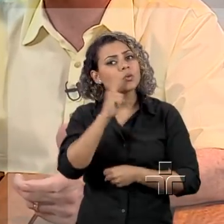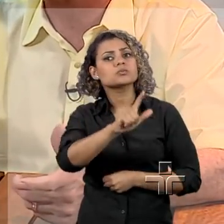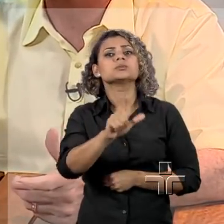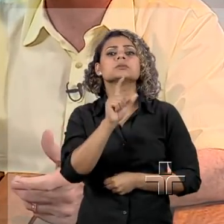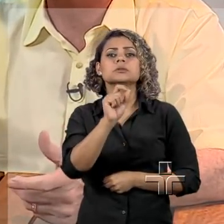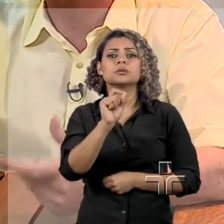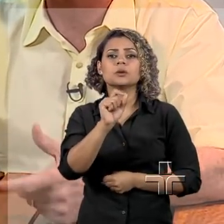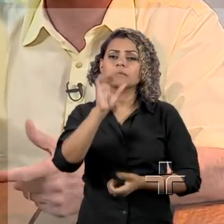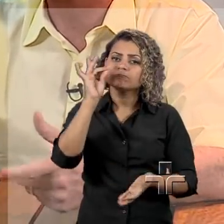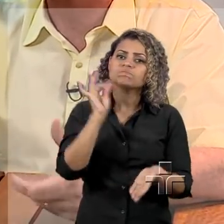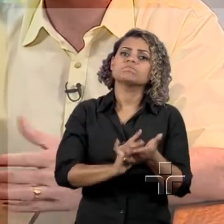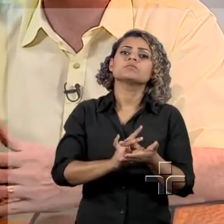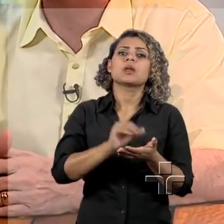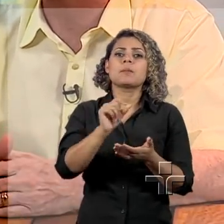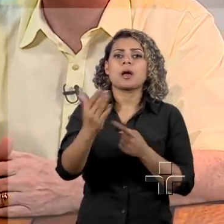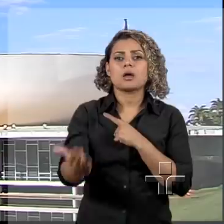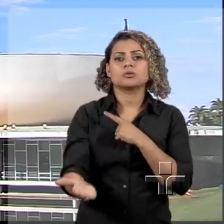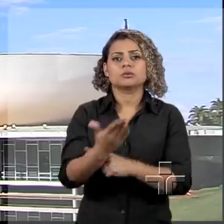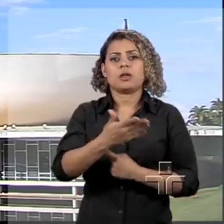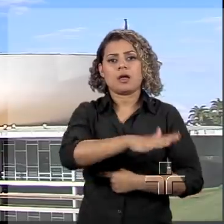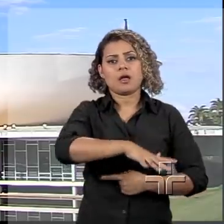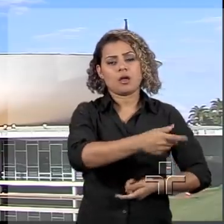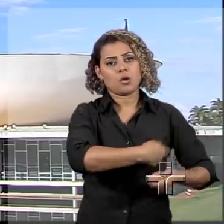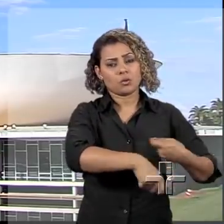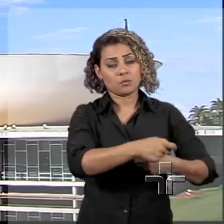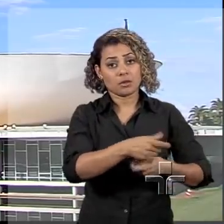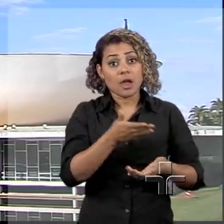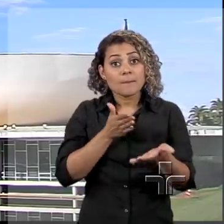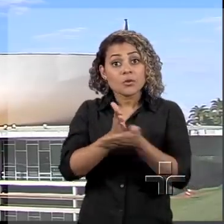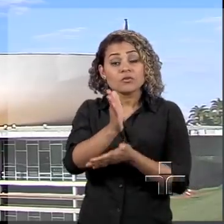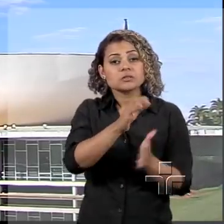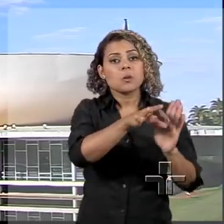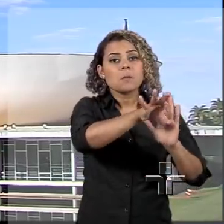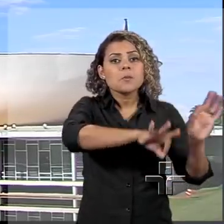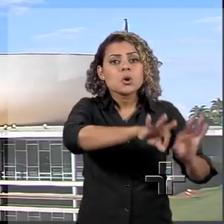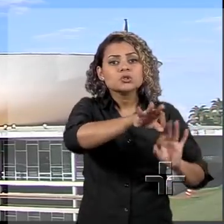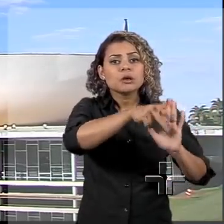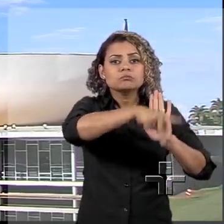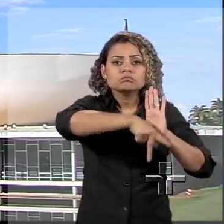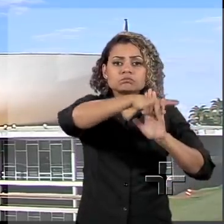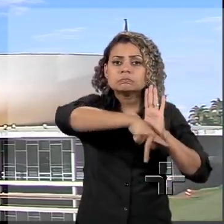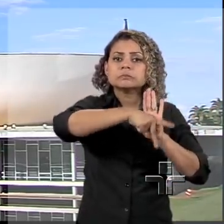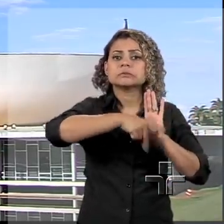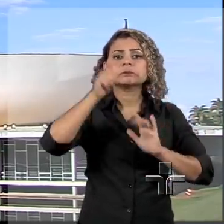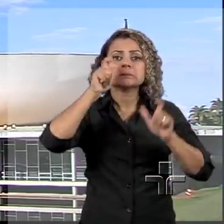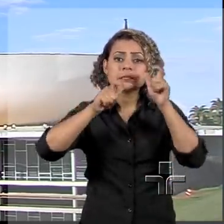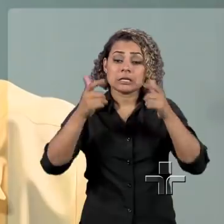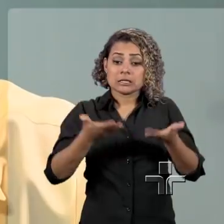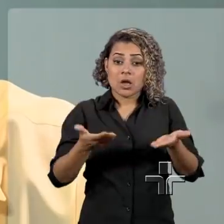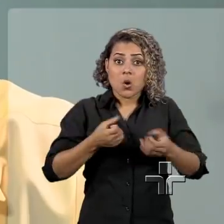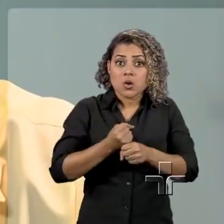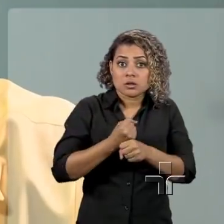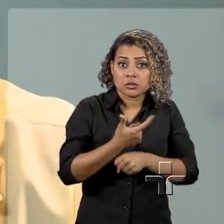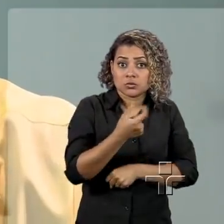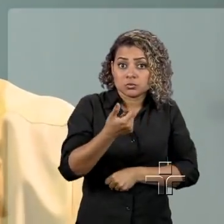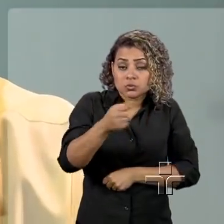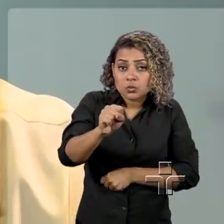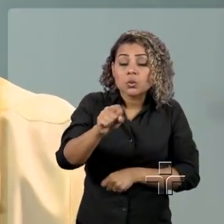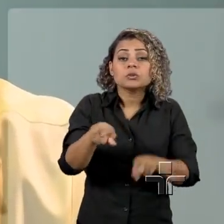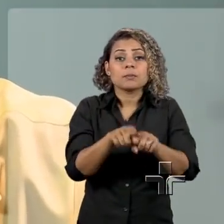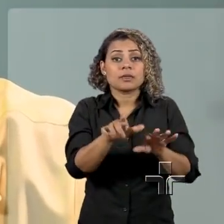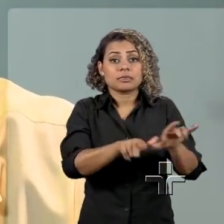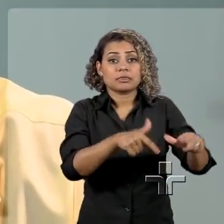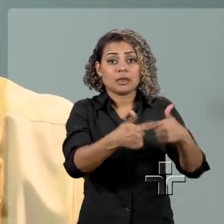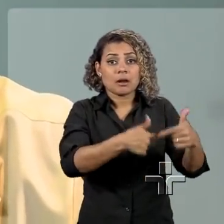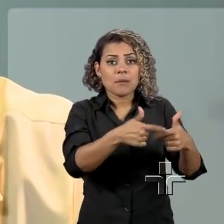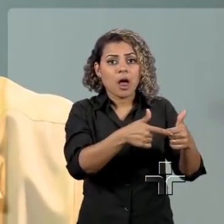algo de concreto para nos ajudar na economia. A aprovação de projetos de interesse ainda este ano e os trabalhos de transição são as